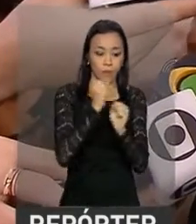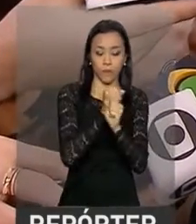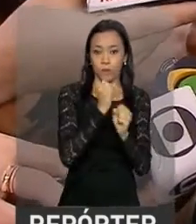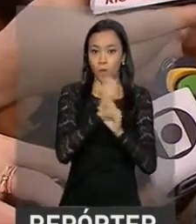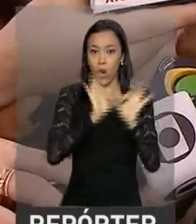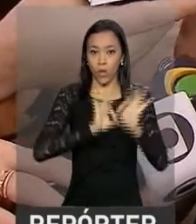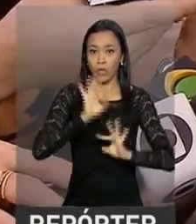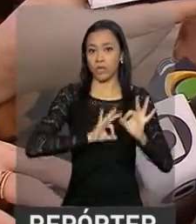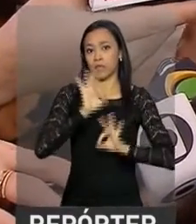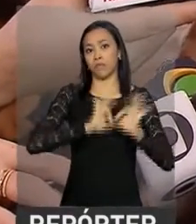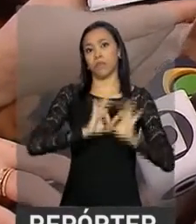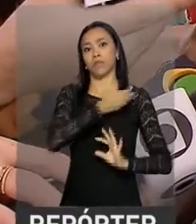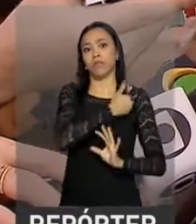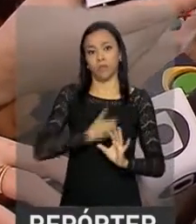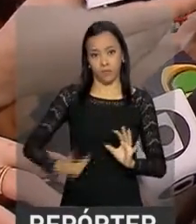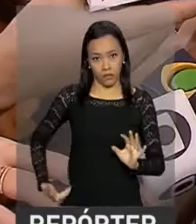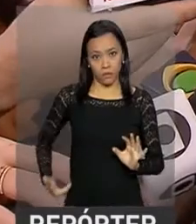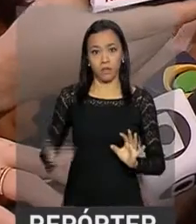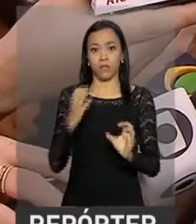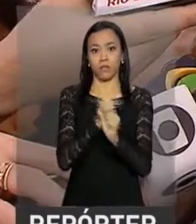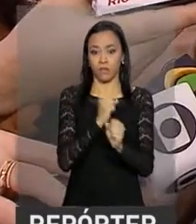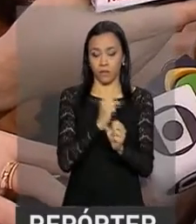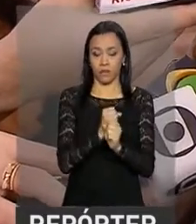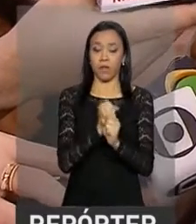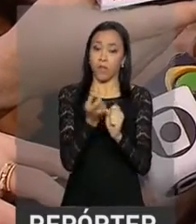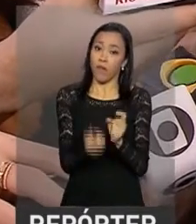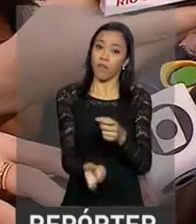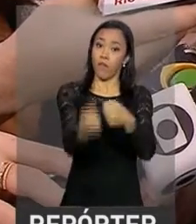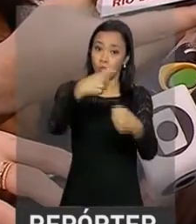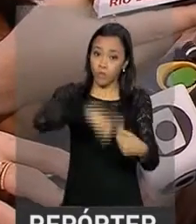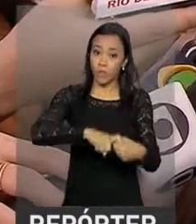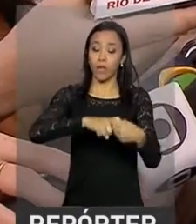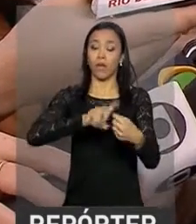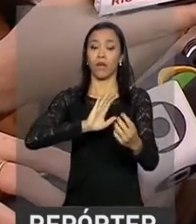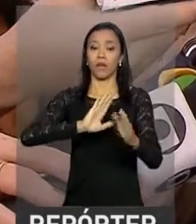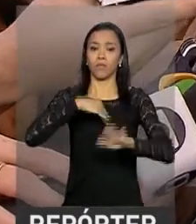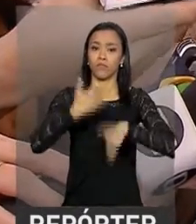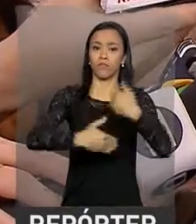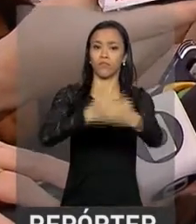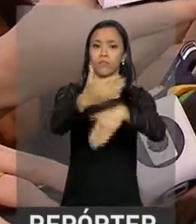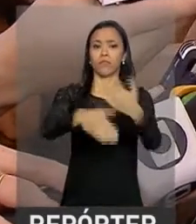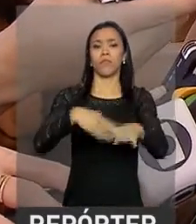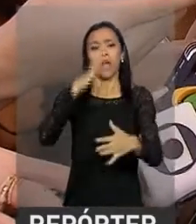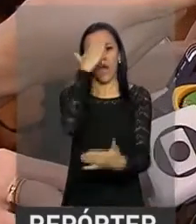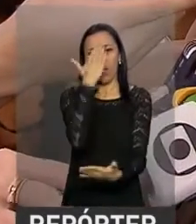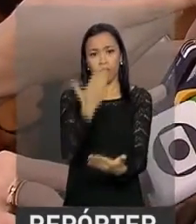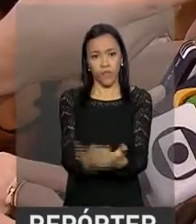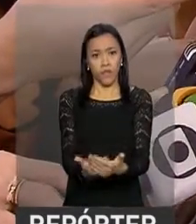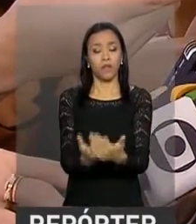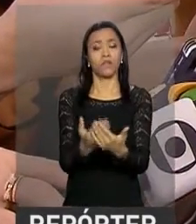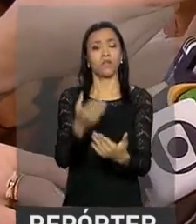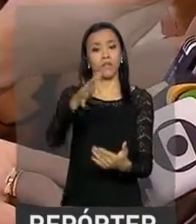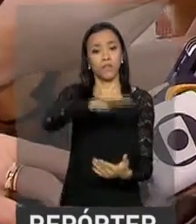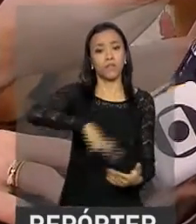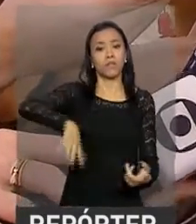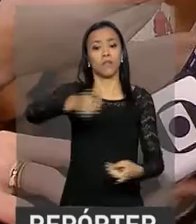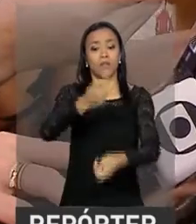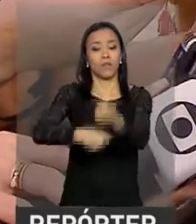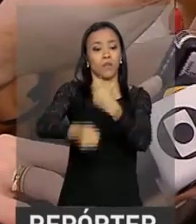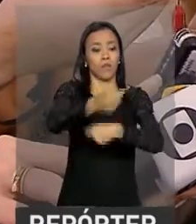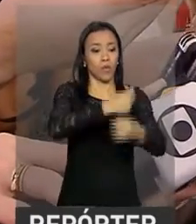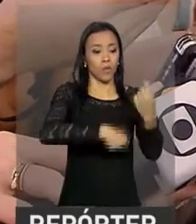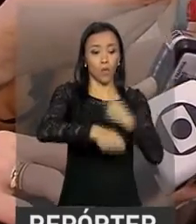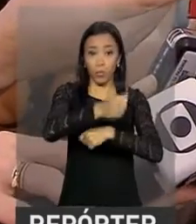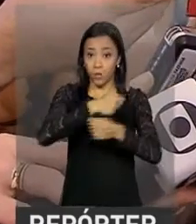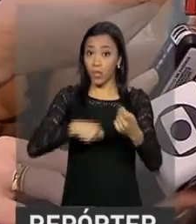a ter é condições de voltar o crescimento de tela confiança sendo restaurada de fazer